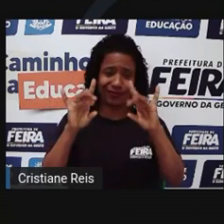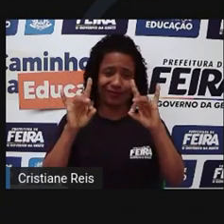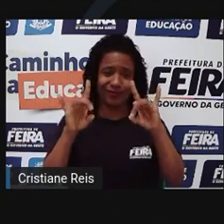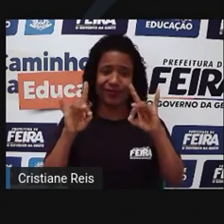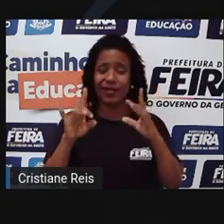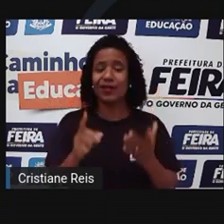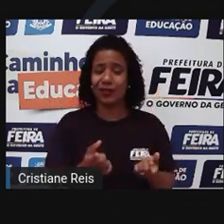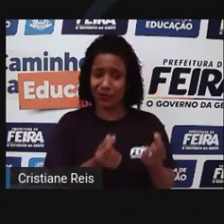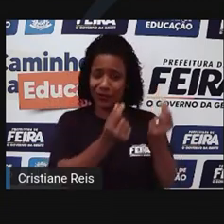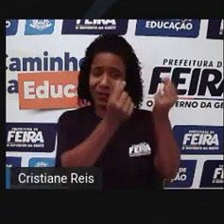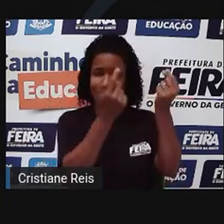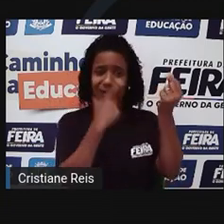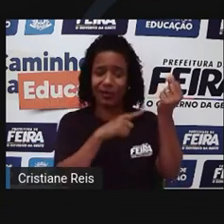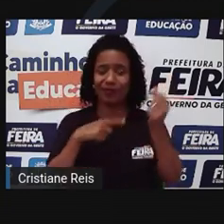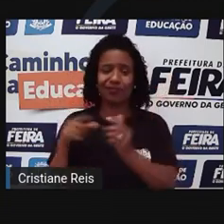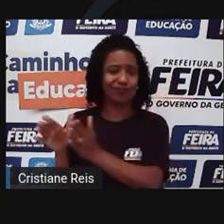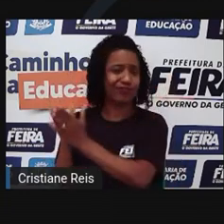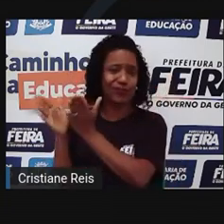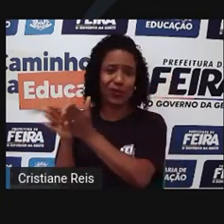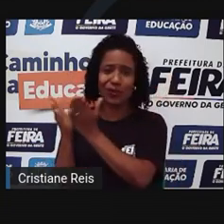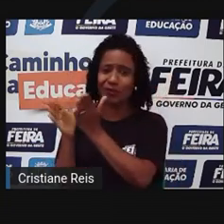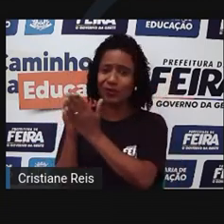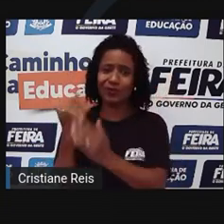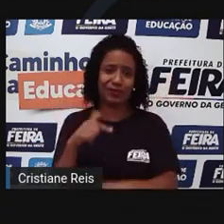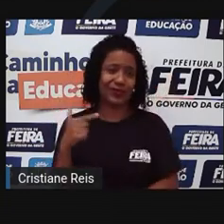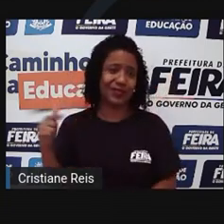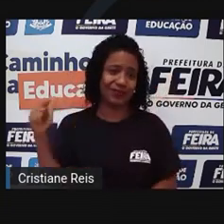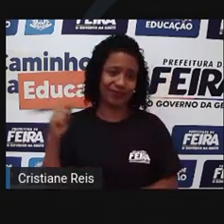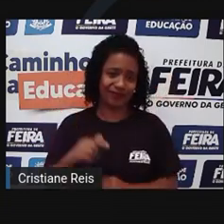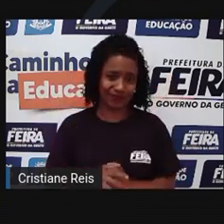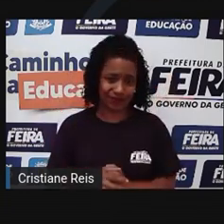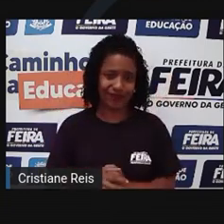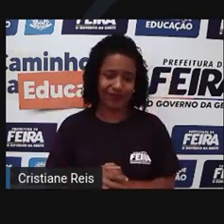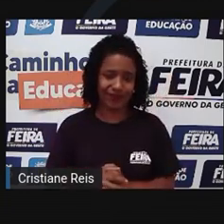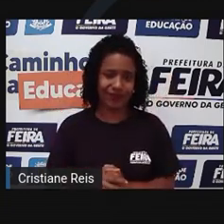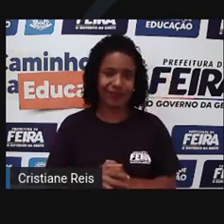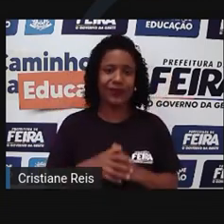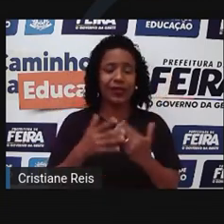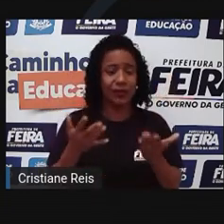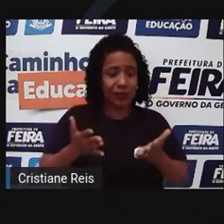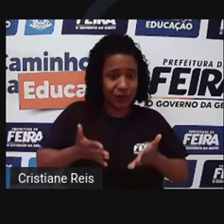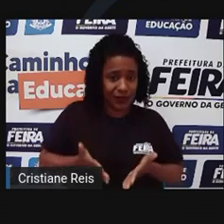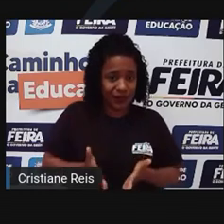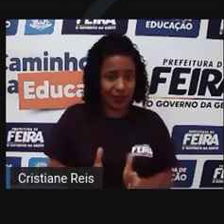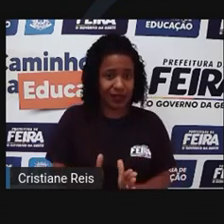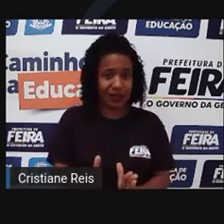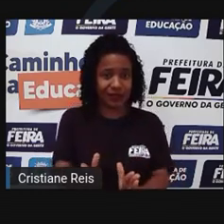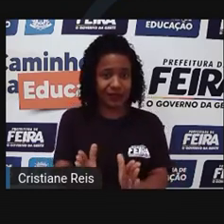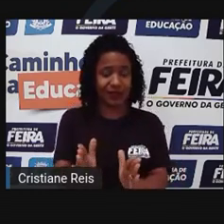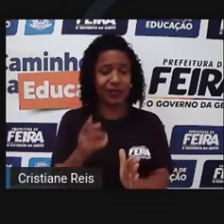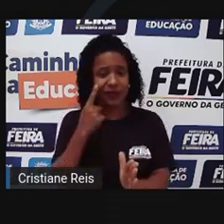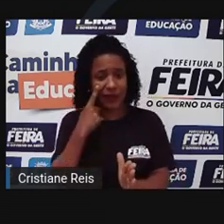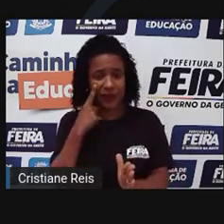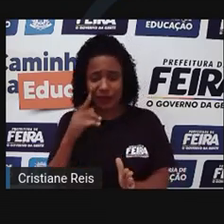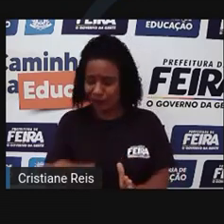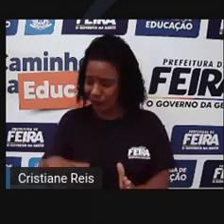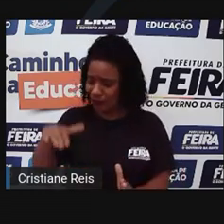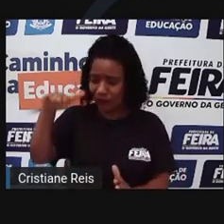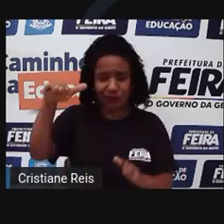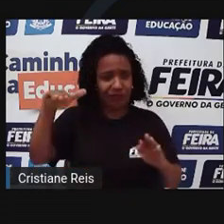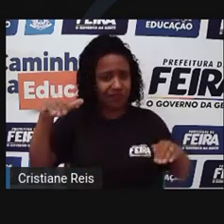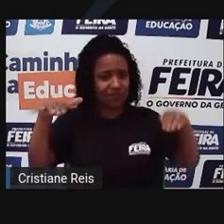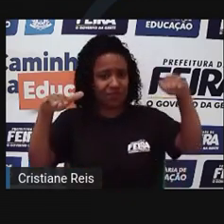pobres, não têm. Então, desde o nascimento, essas desigualdades vão aparecendo e elas só vão aumentando ao longo do